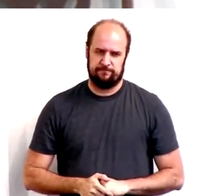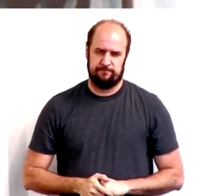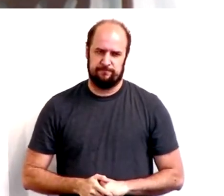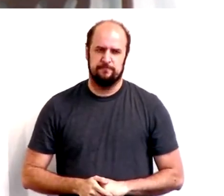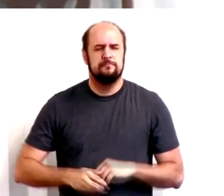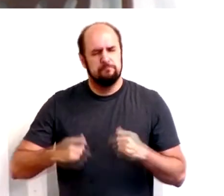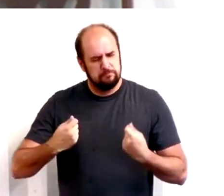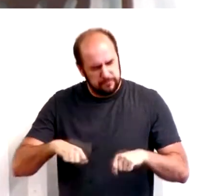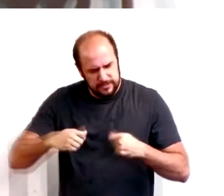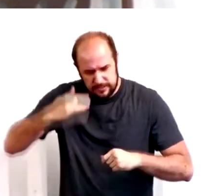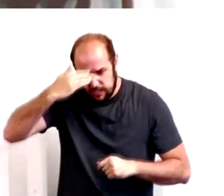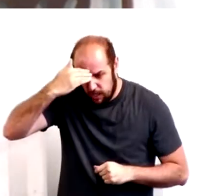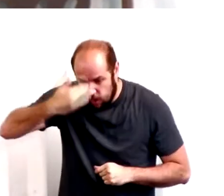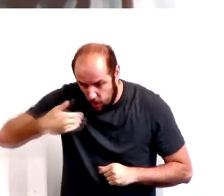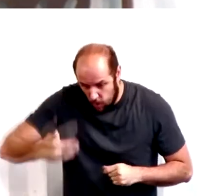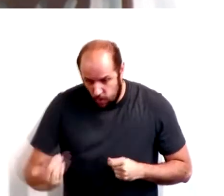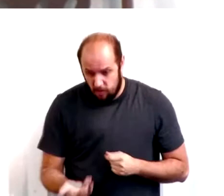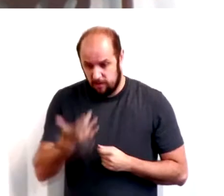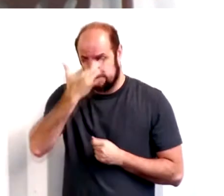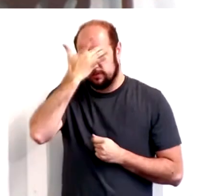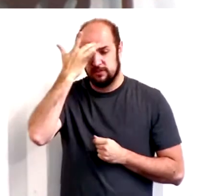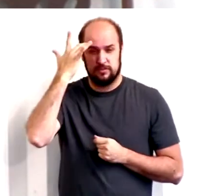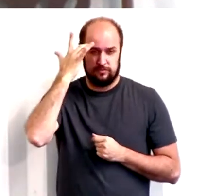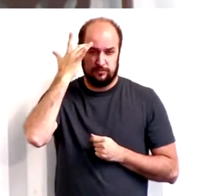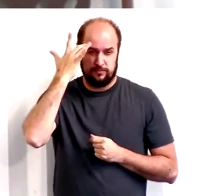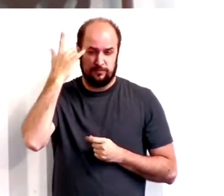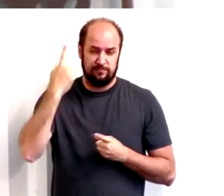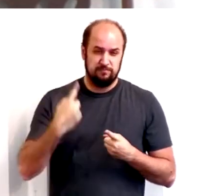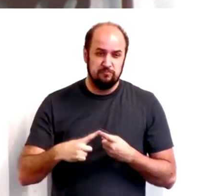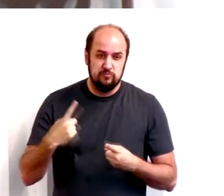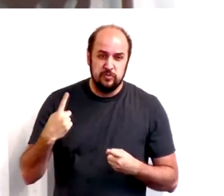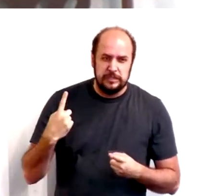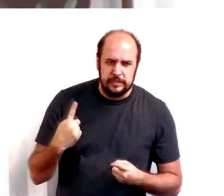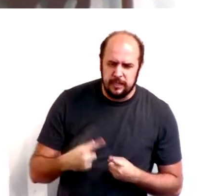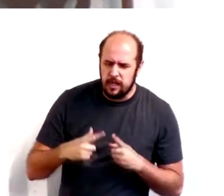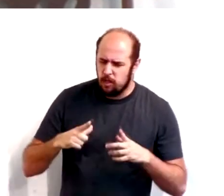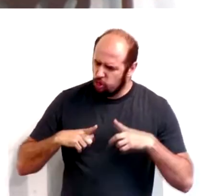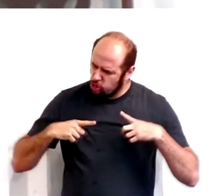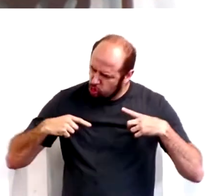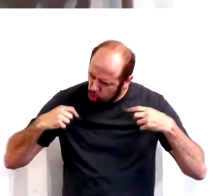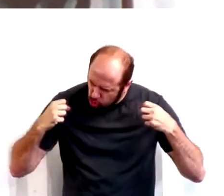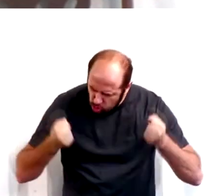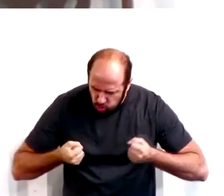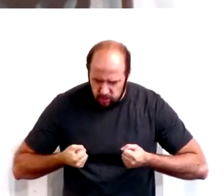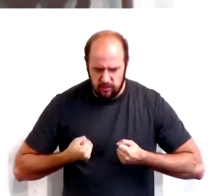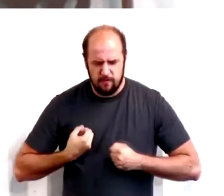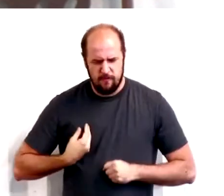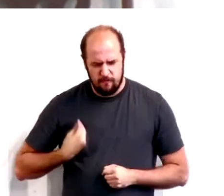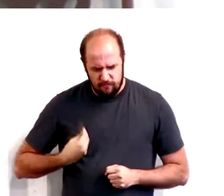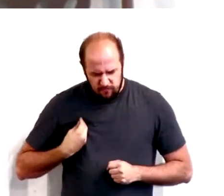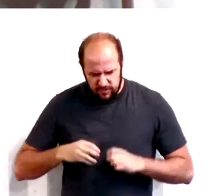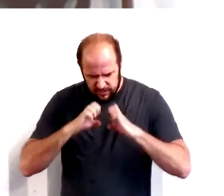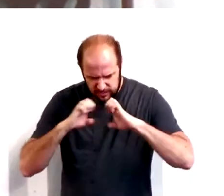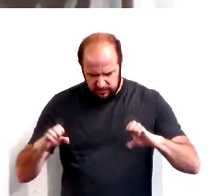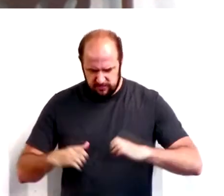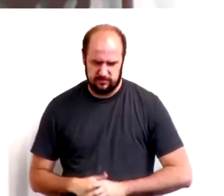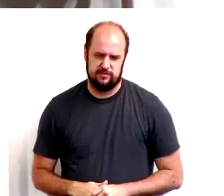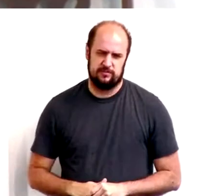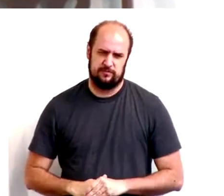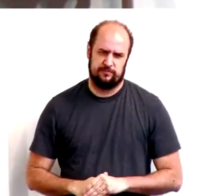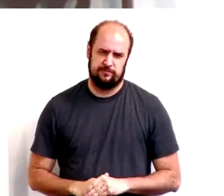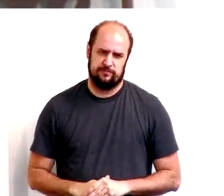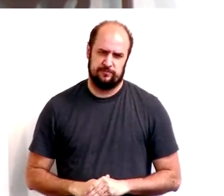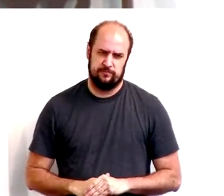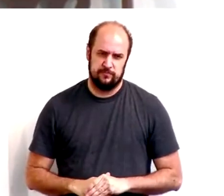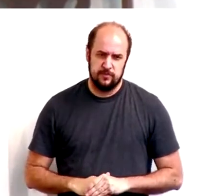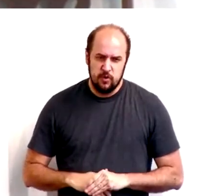Nós temos que honrar essas pessoas, pois elas lutam para viver o Evangelho.